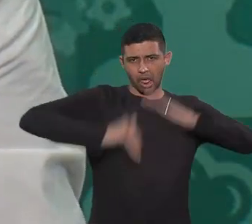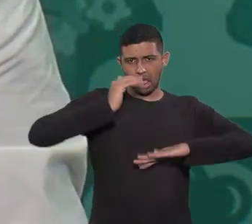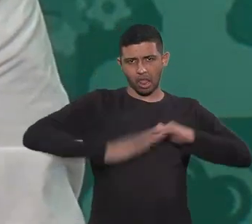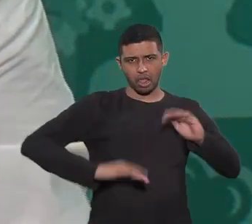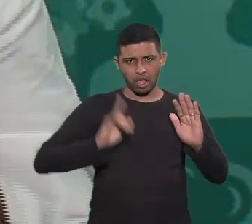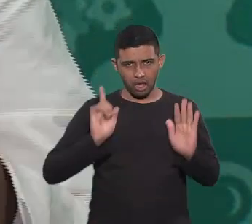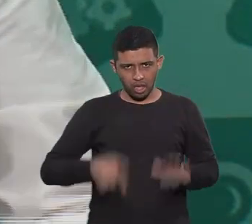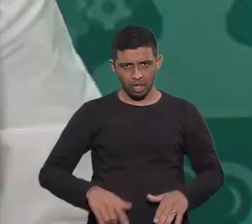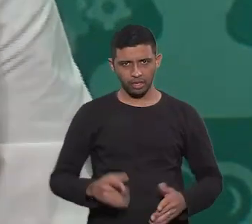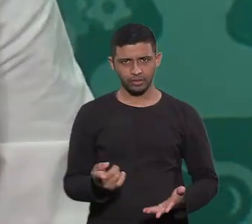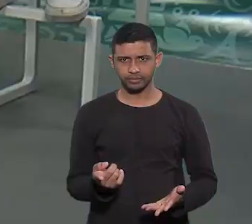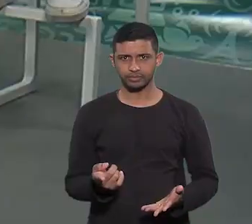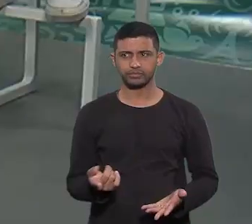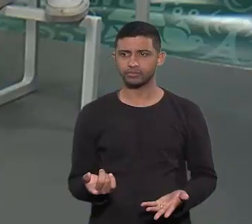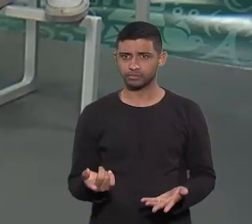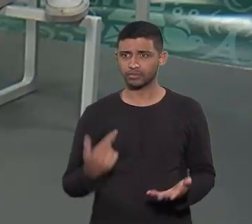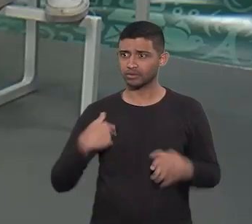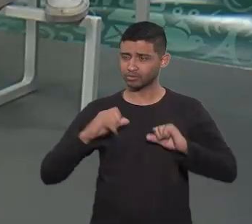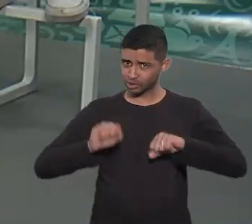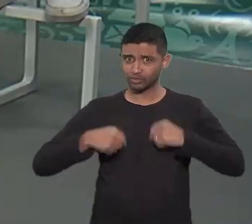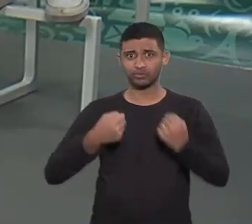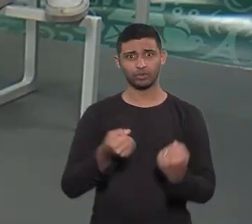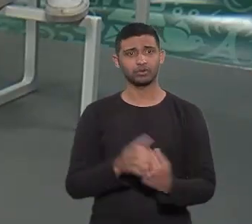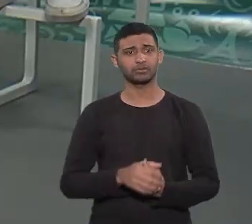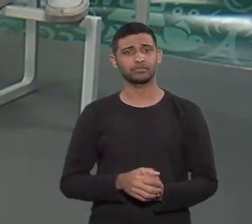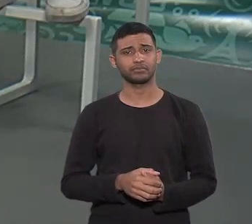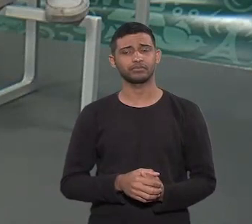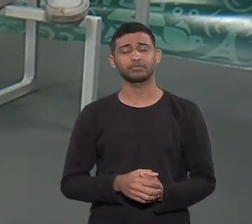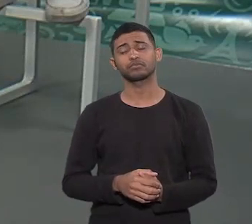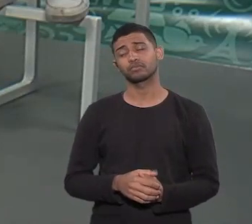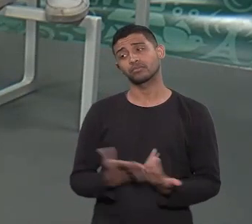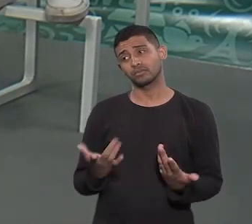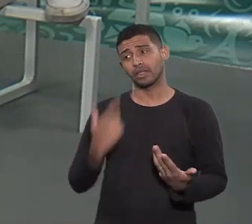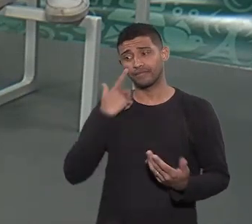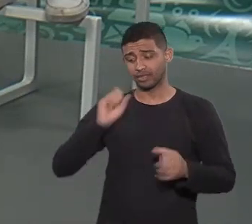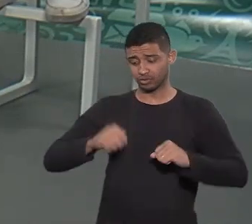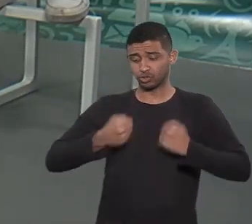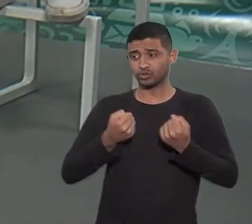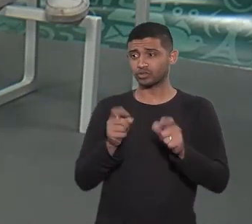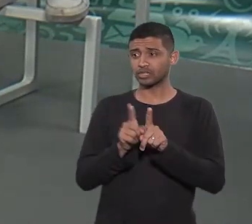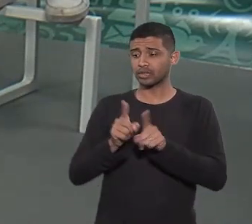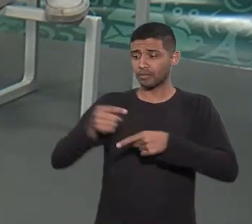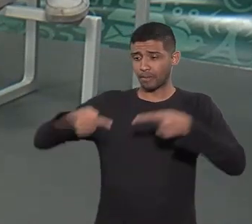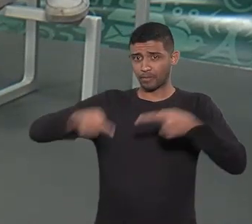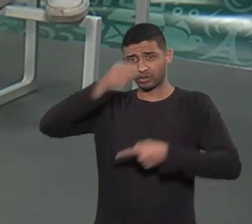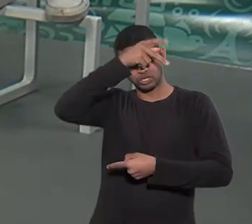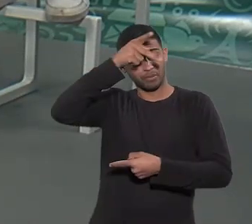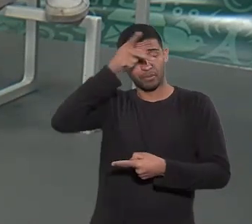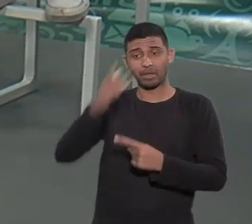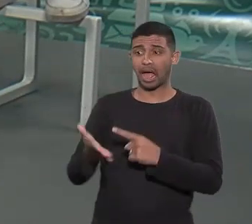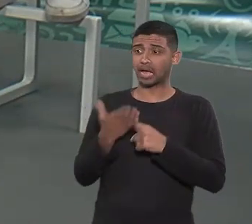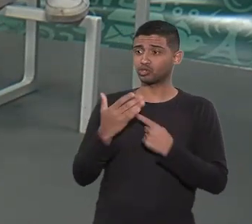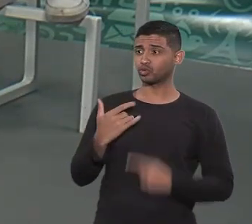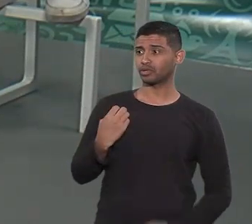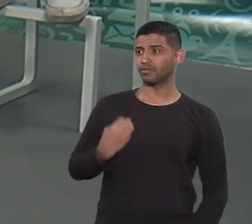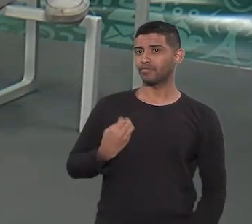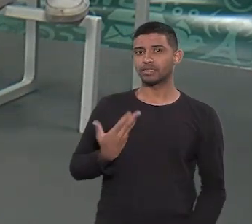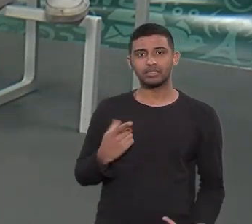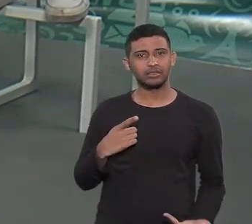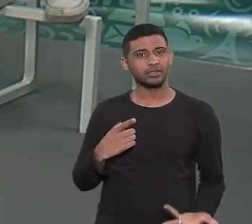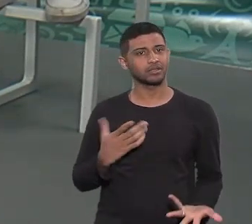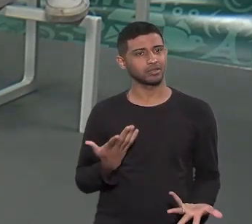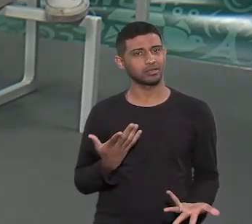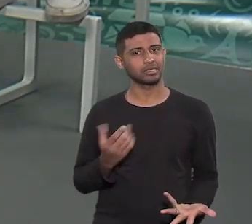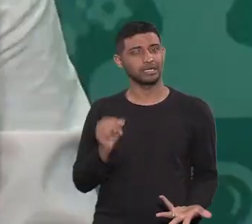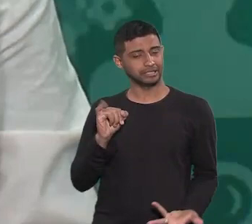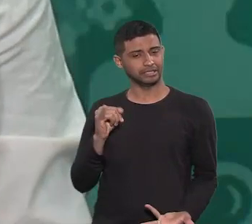pelo contrário. Mostra o seu esforço também, sim, né? E uma questão de esforço, mas uma questão assim, de o quanto a política pública faz diferença na vida das pessoas.